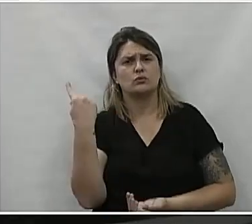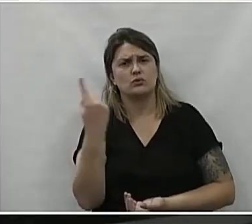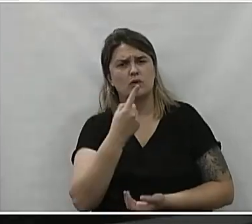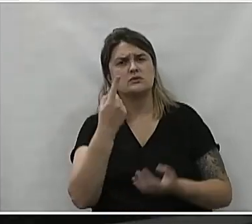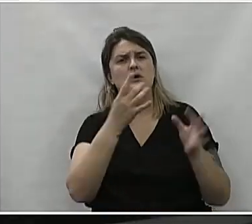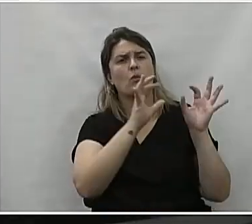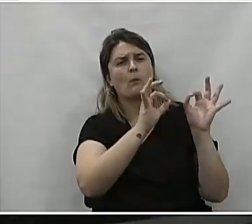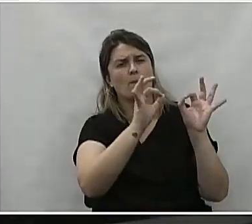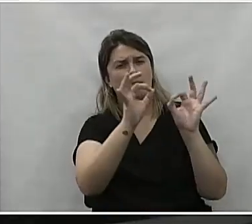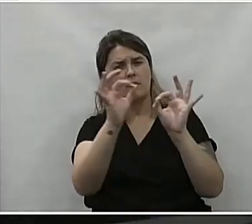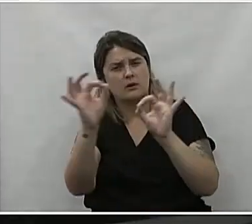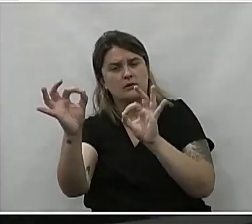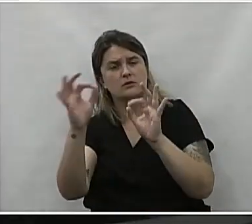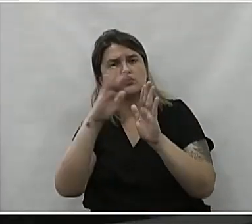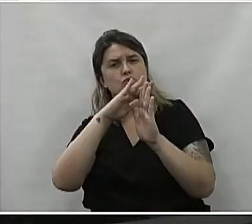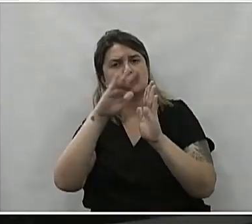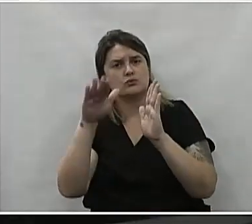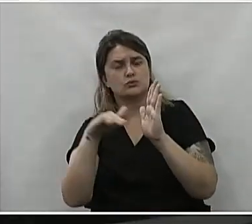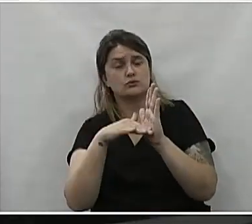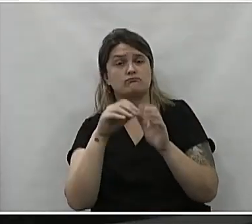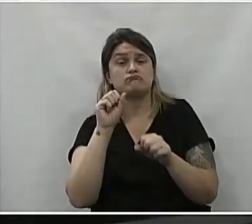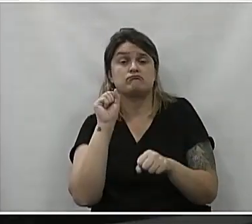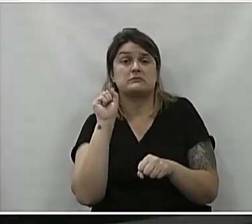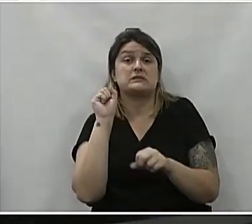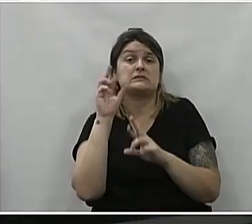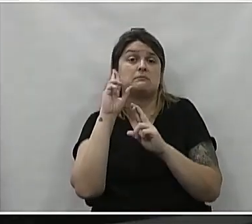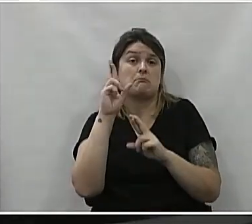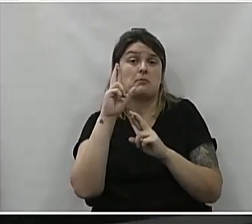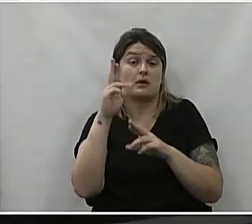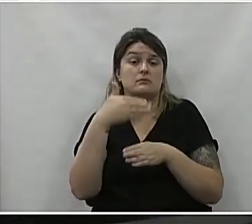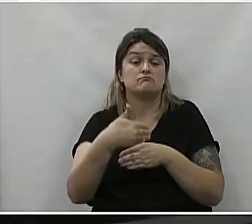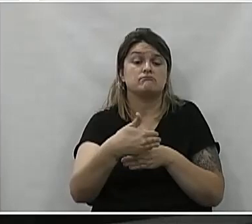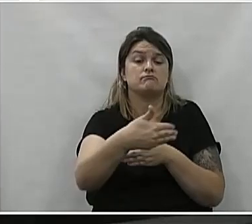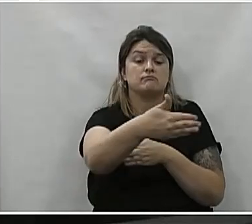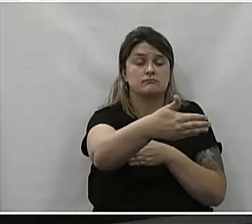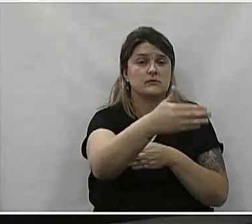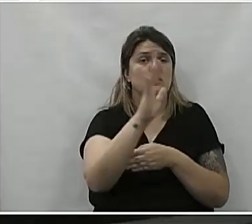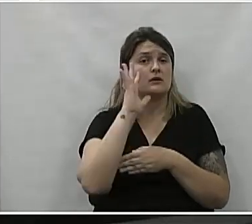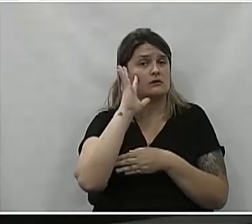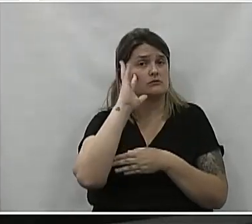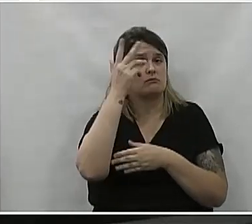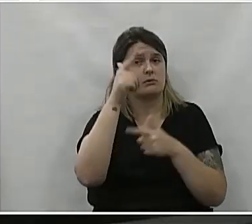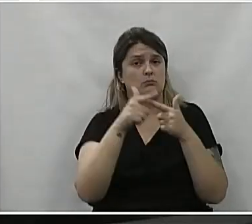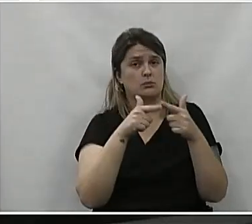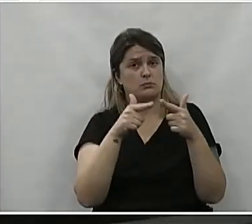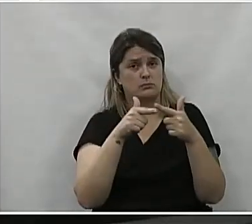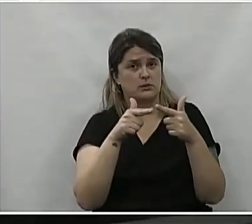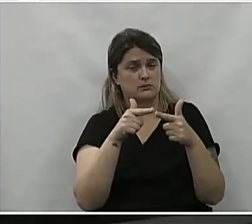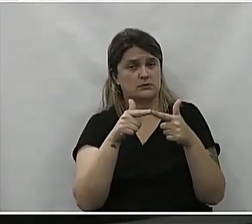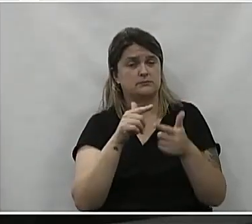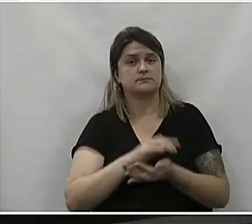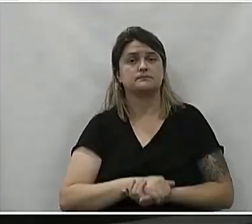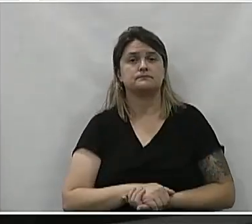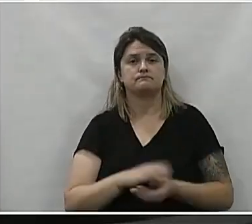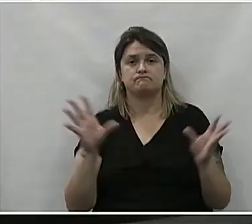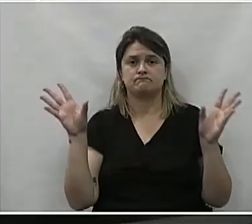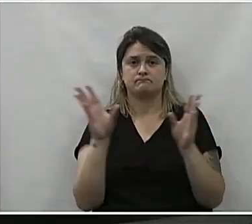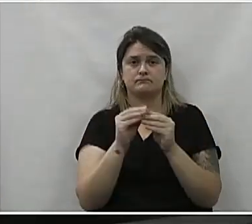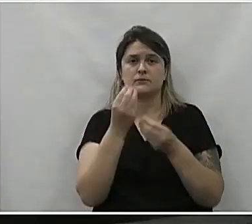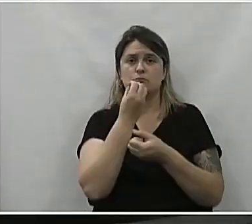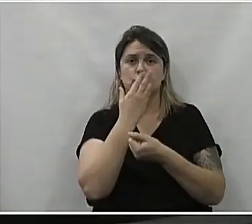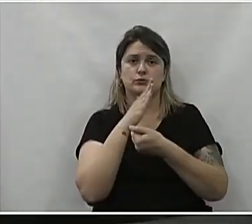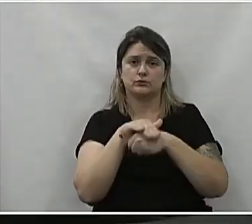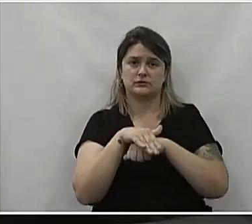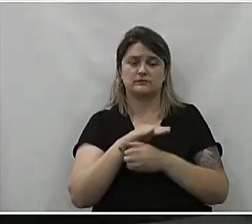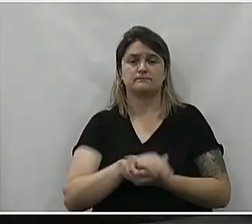Acompanhando Também E esperamos Que muito Em breve Essas situações Sejam sanadas Seria isso